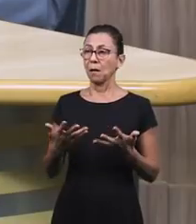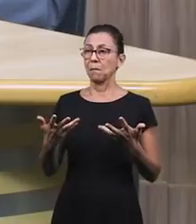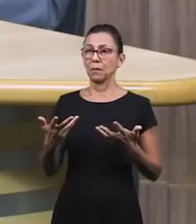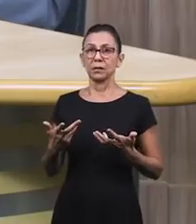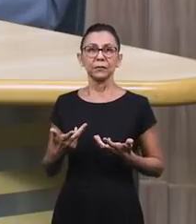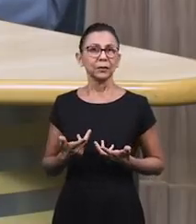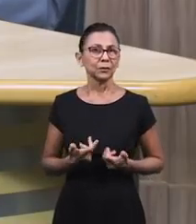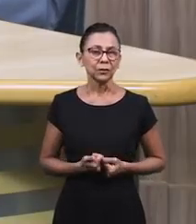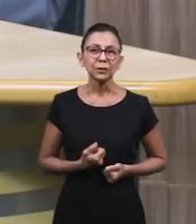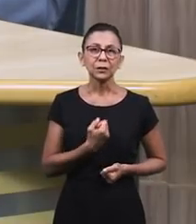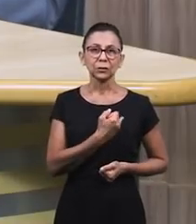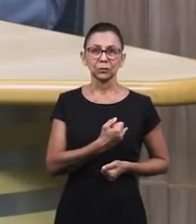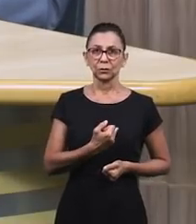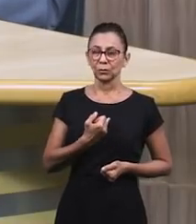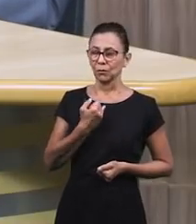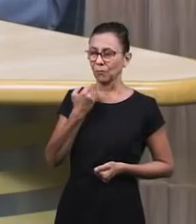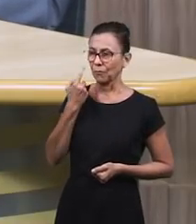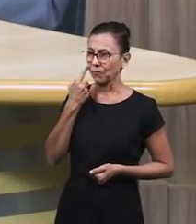viu coisas que